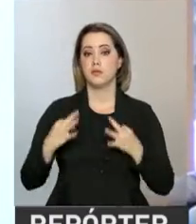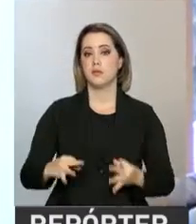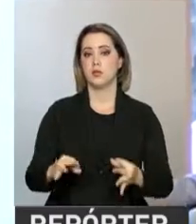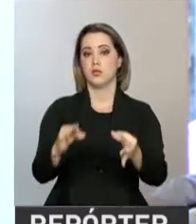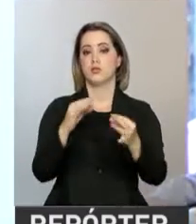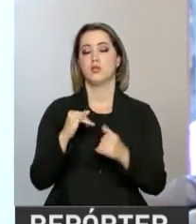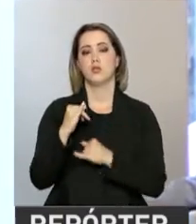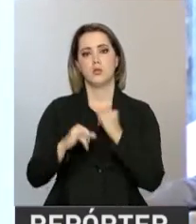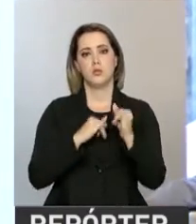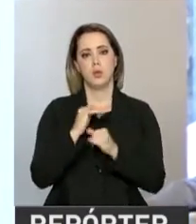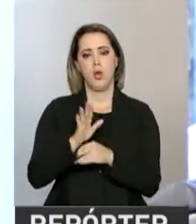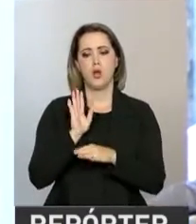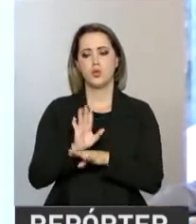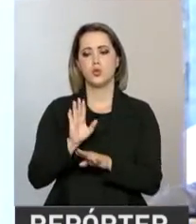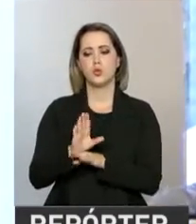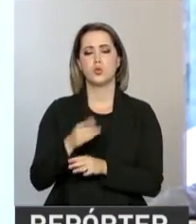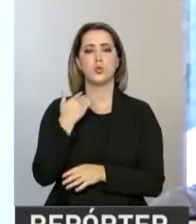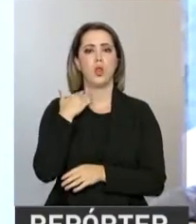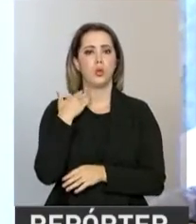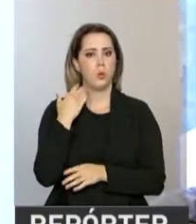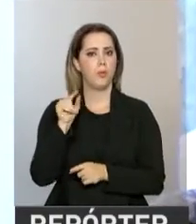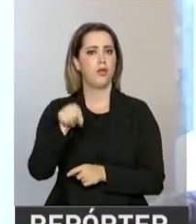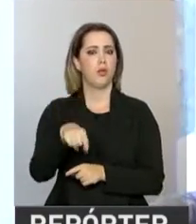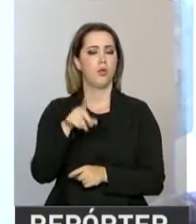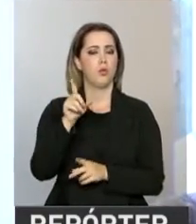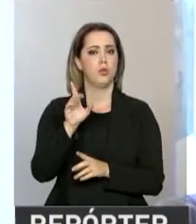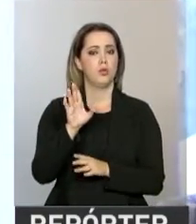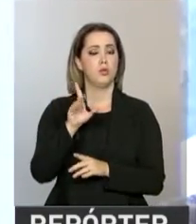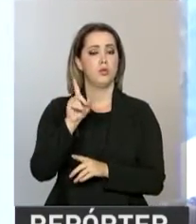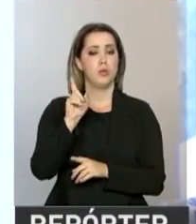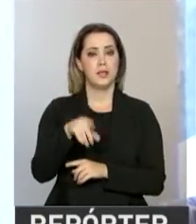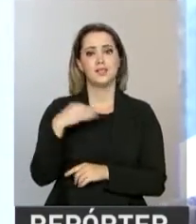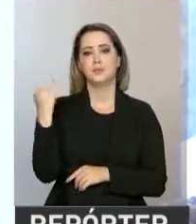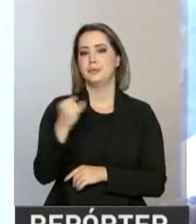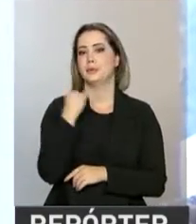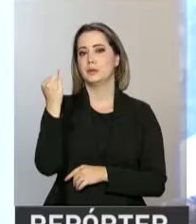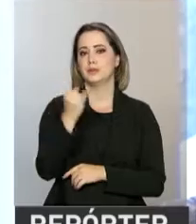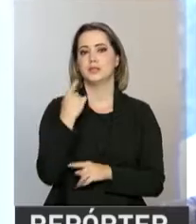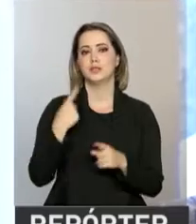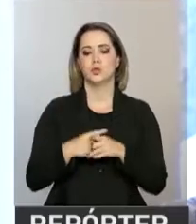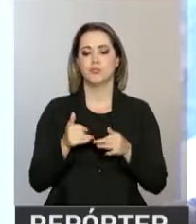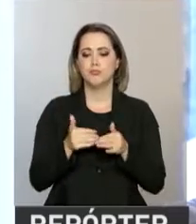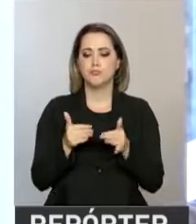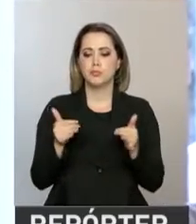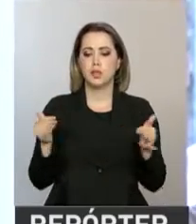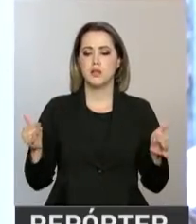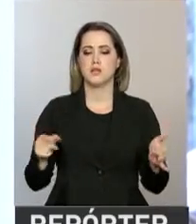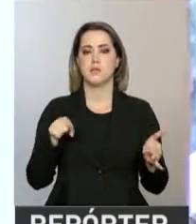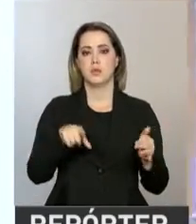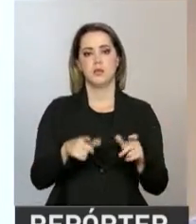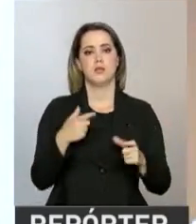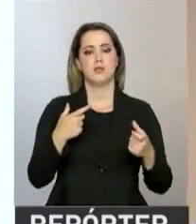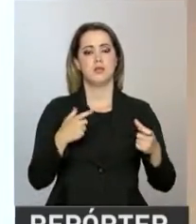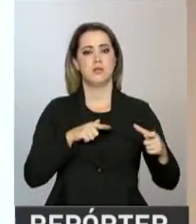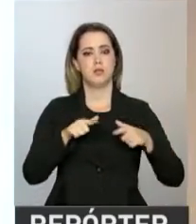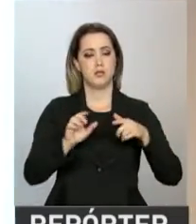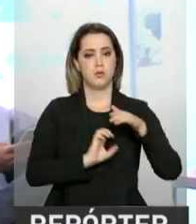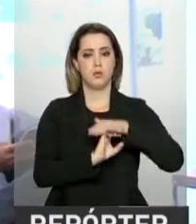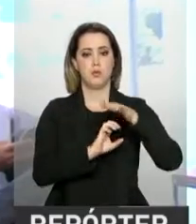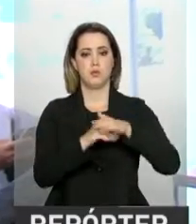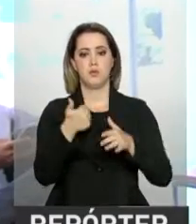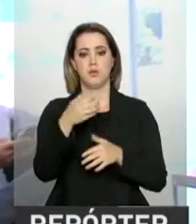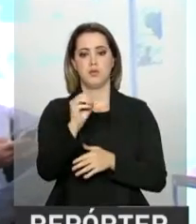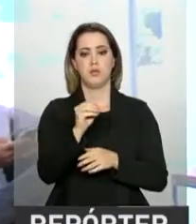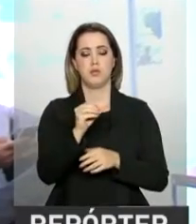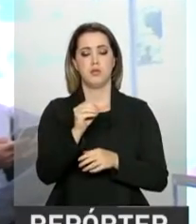apoio do BNDES Par, o braço de investimentos do banco, foi fundamental para a expansão da empresa nos últimos 10 anos.